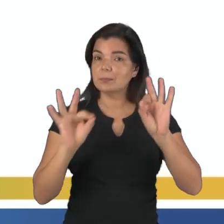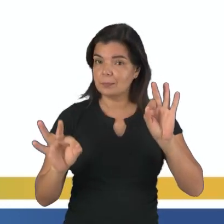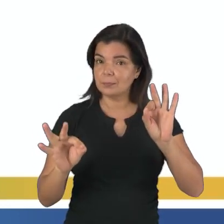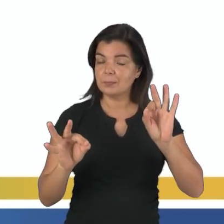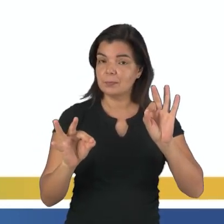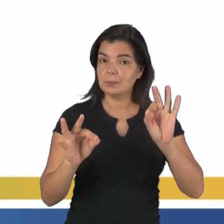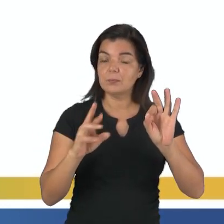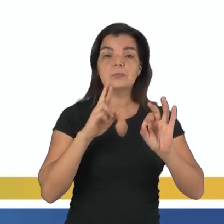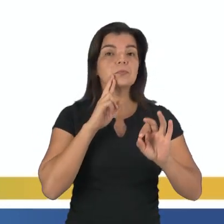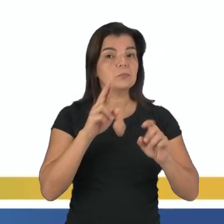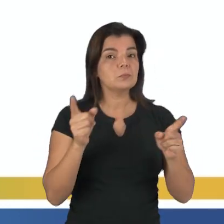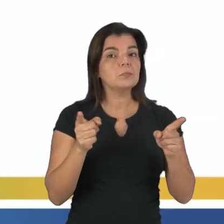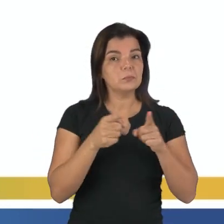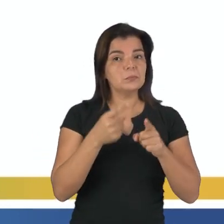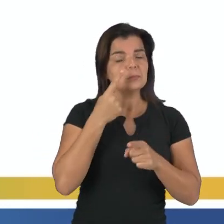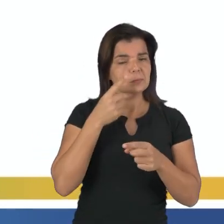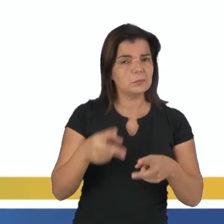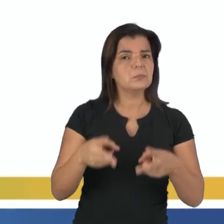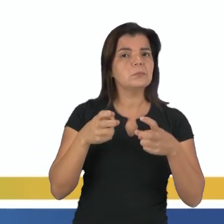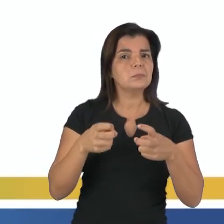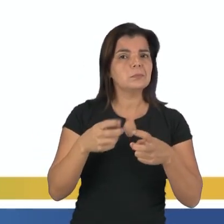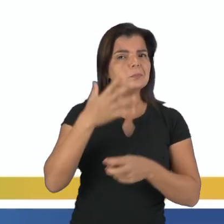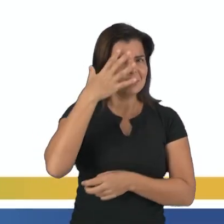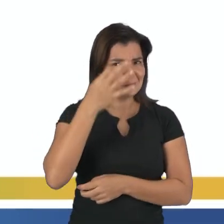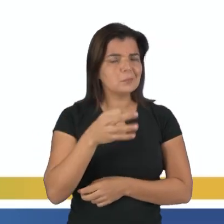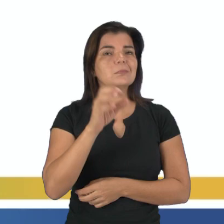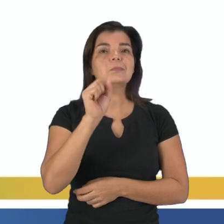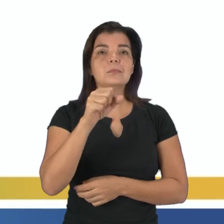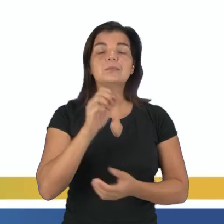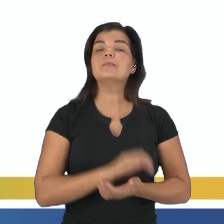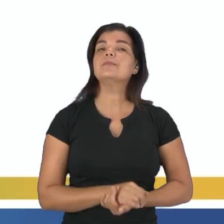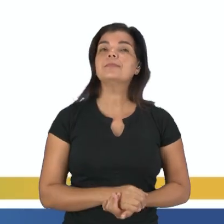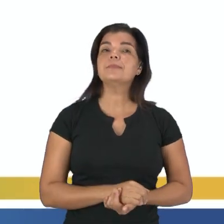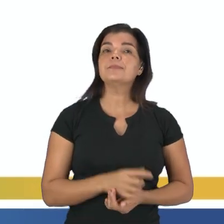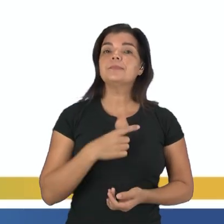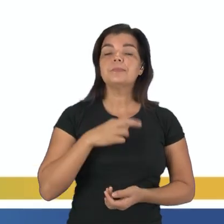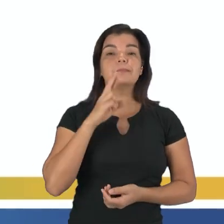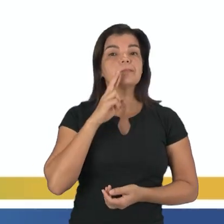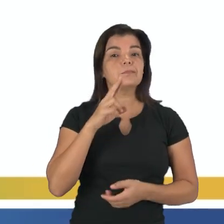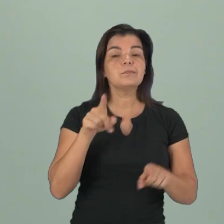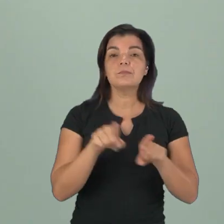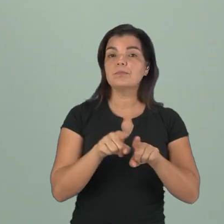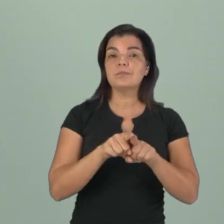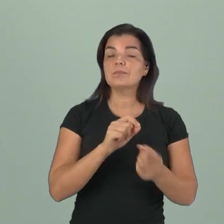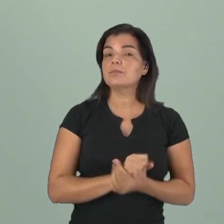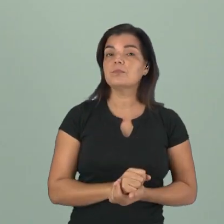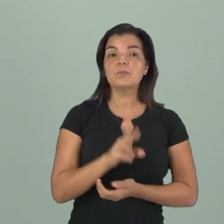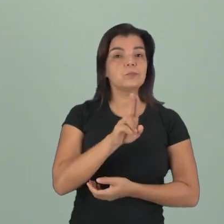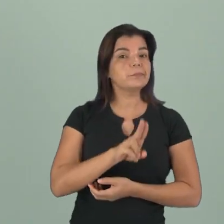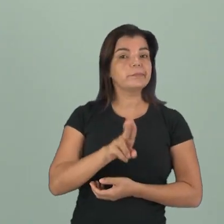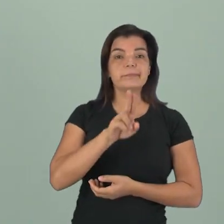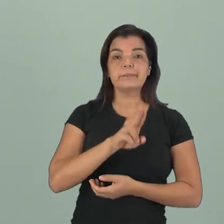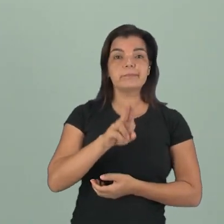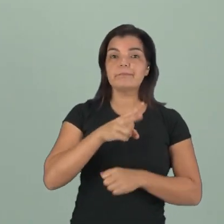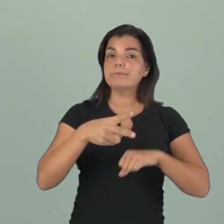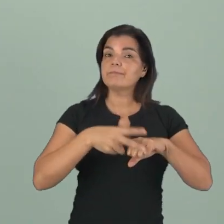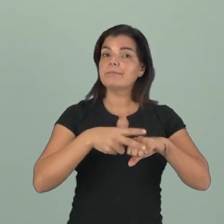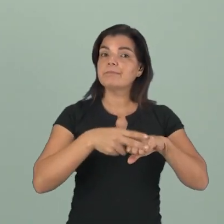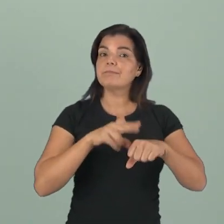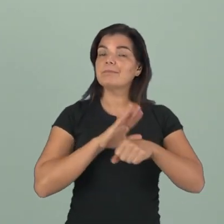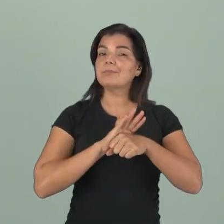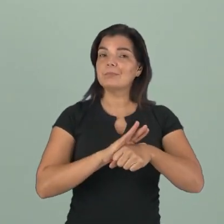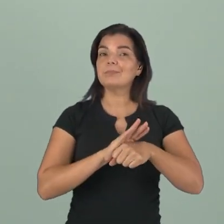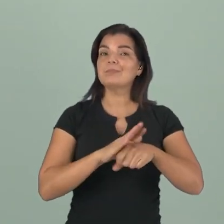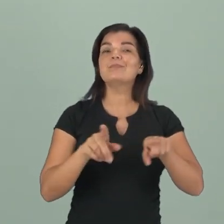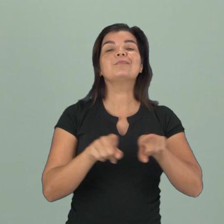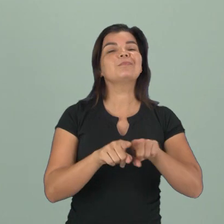resposta curta que nós acabamos de ver? Certeza que sim. Então, aqui na resposta longa, nós não fazemos o uso do verbo